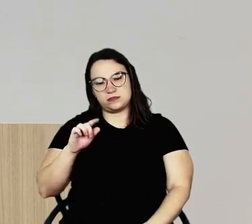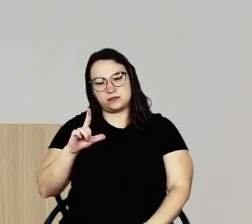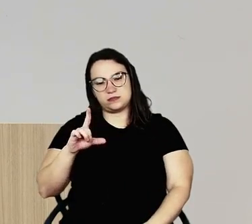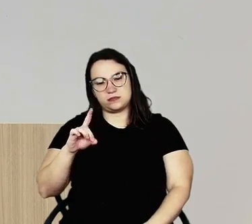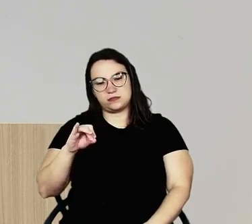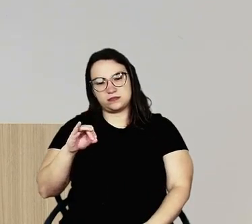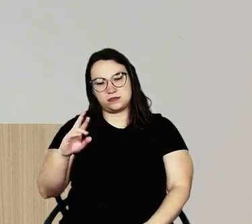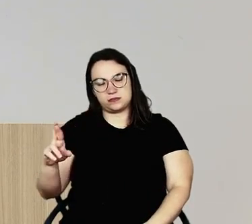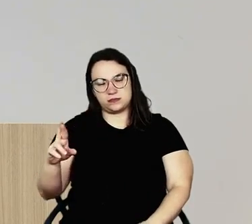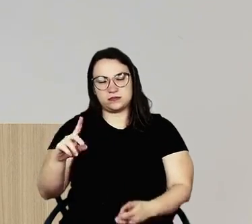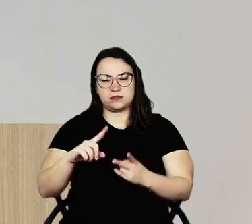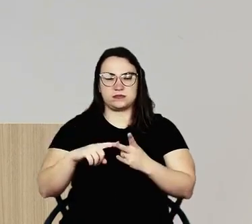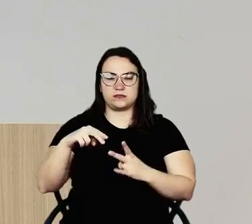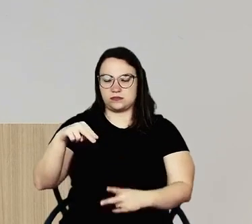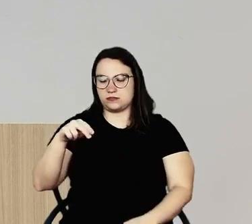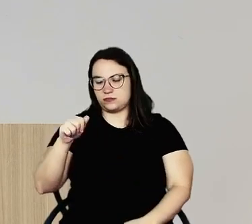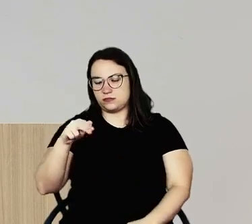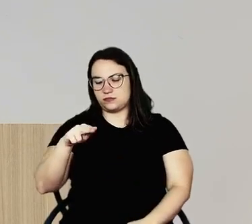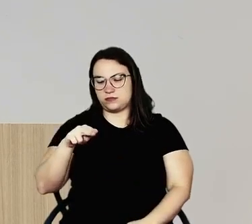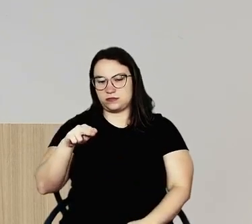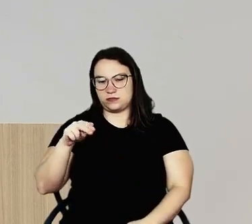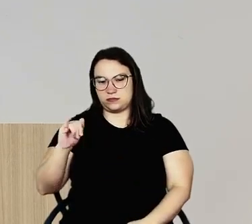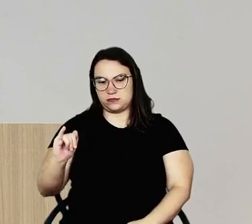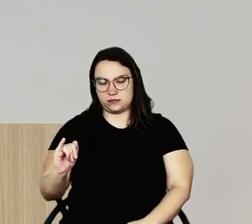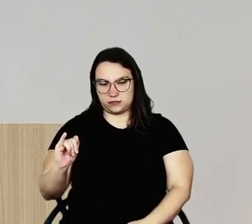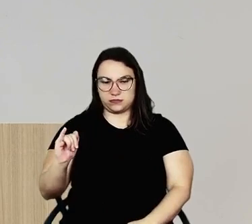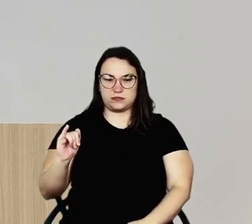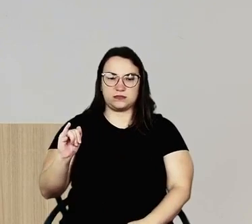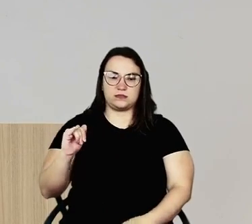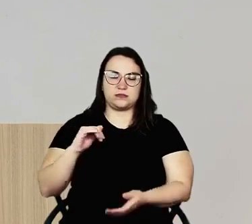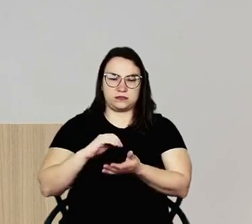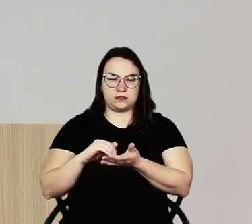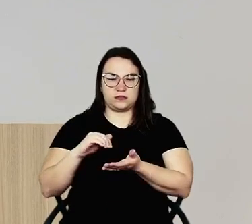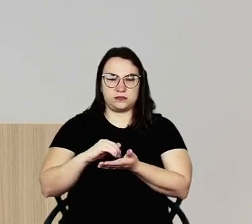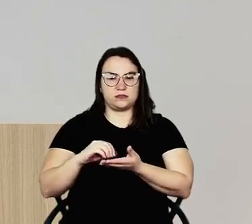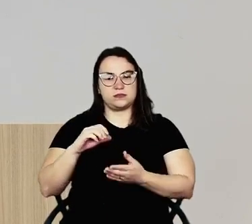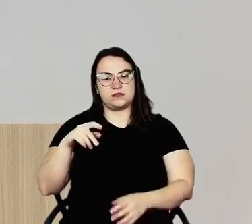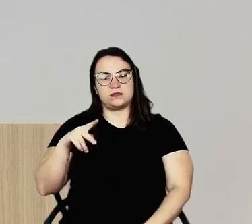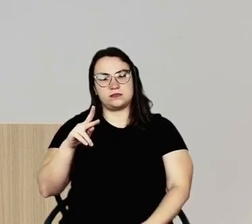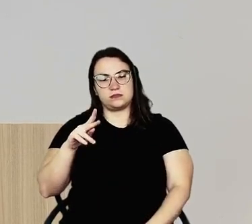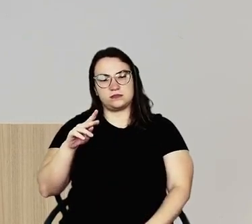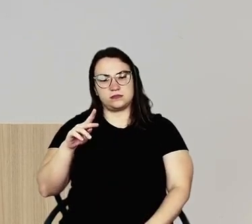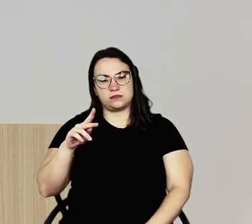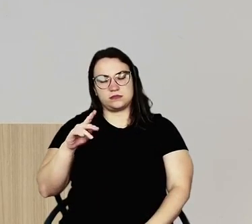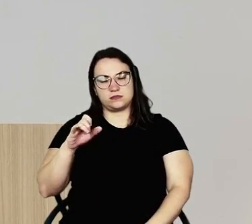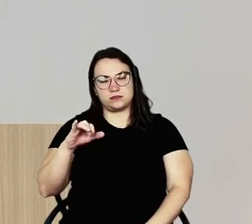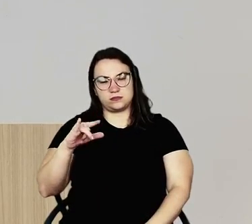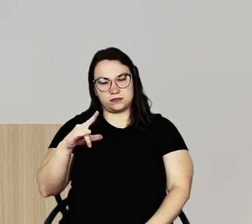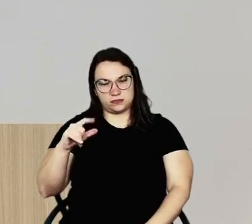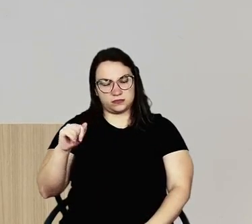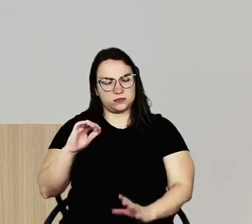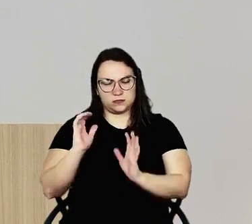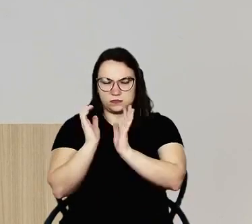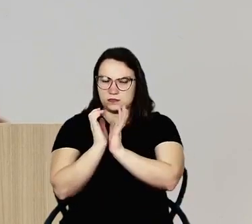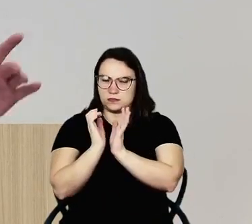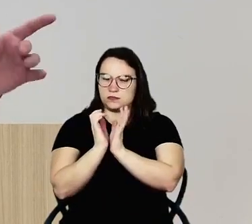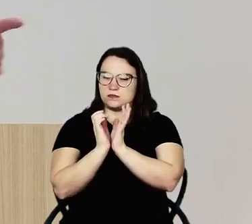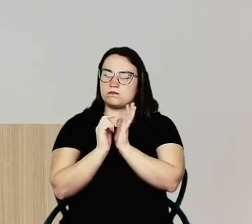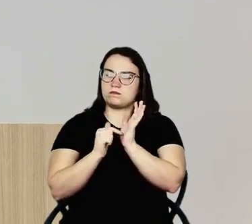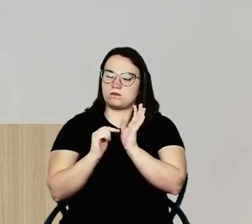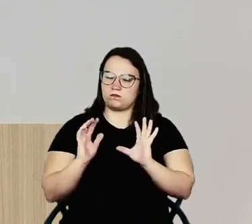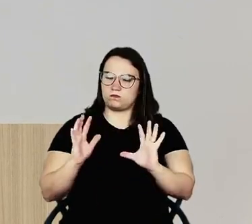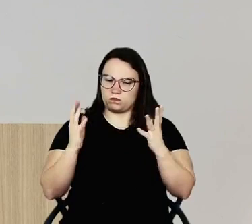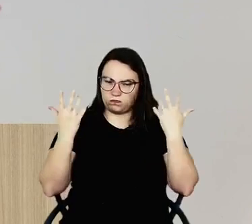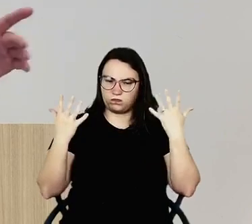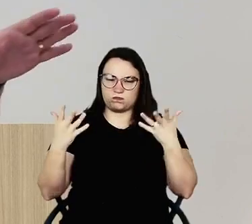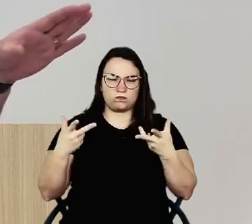n lá da secretária lá enfim de toda a sua equipe foi um um evento brilhante eu não sei se mais